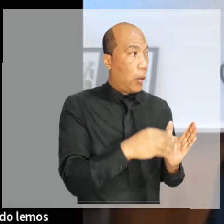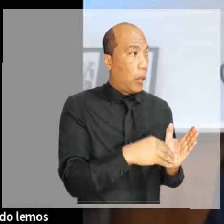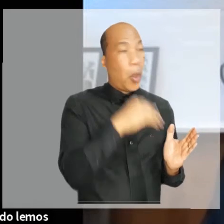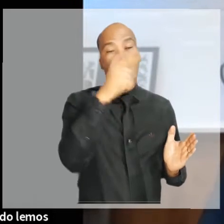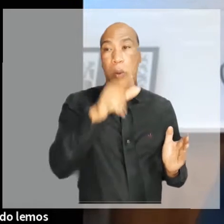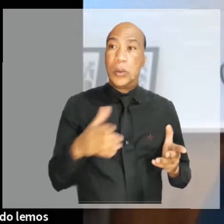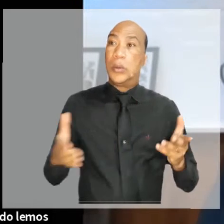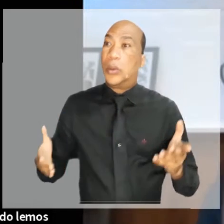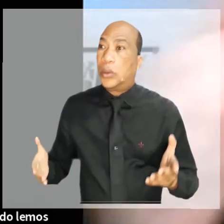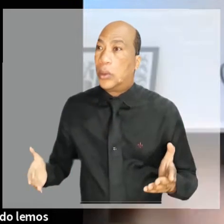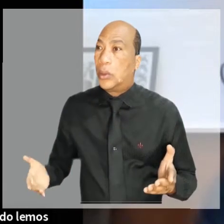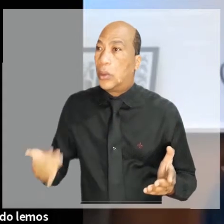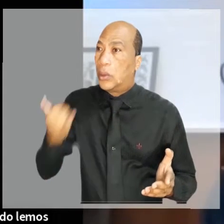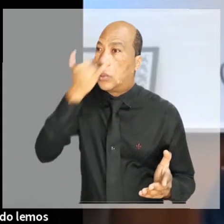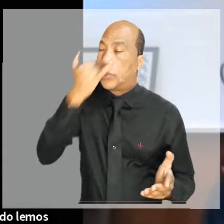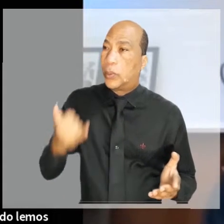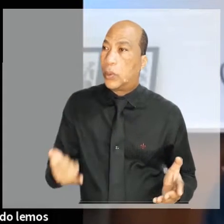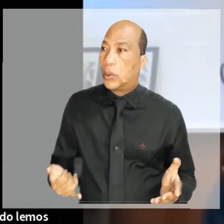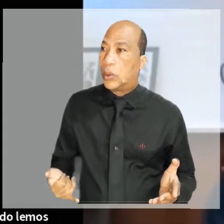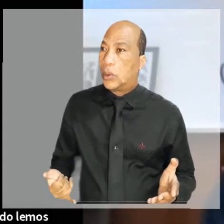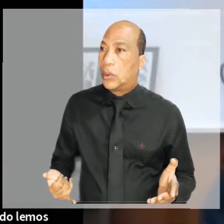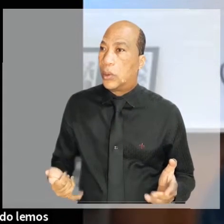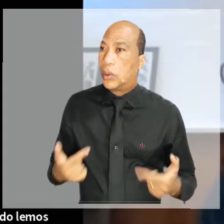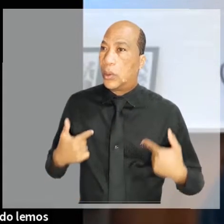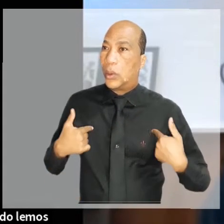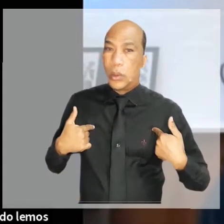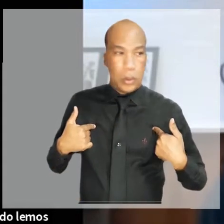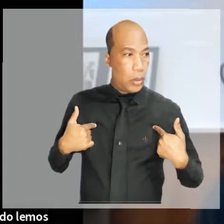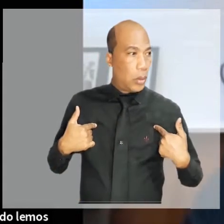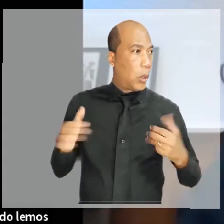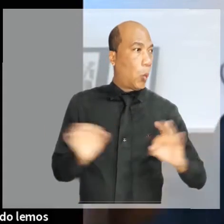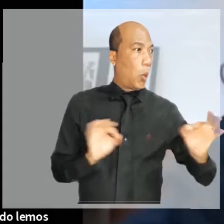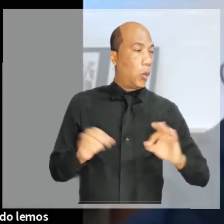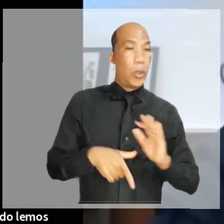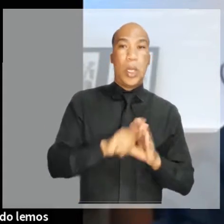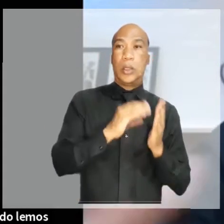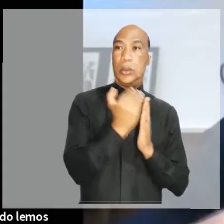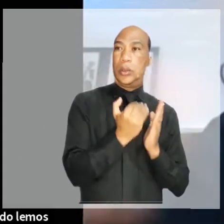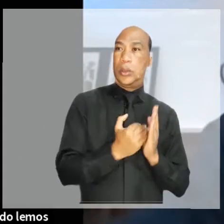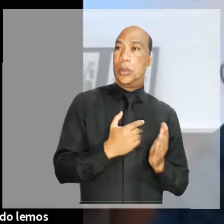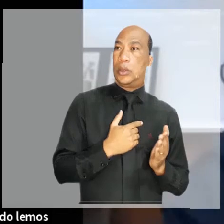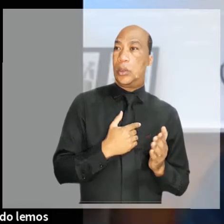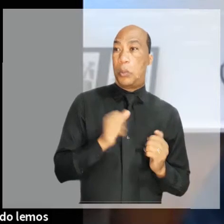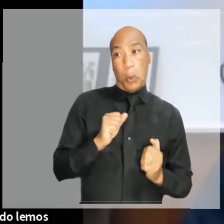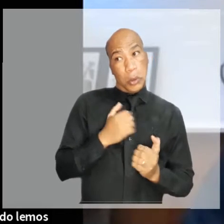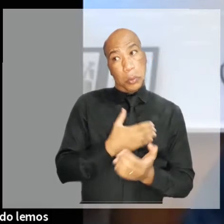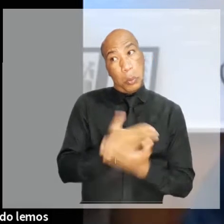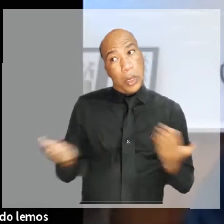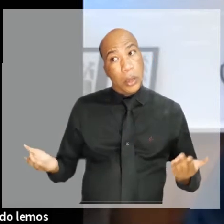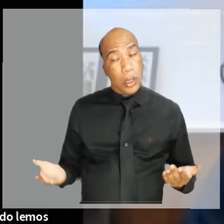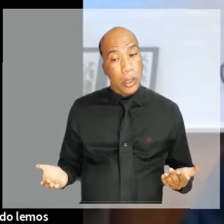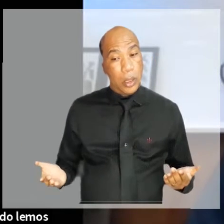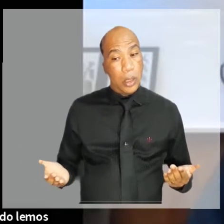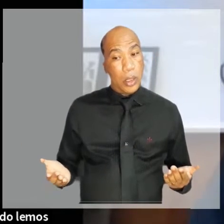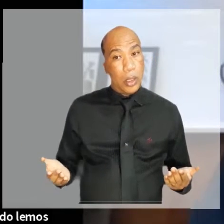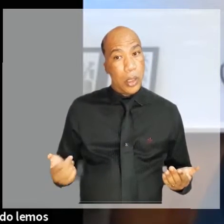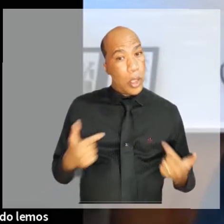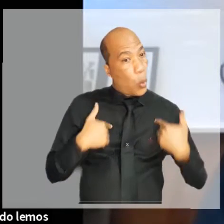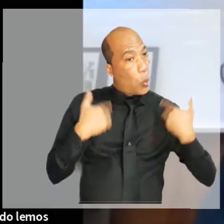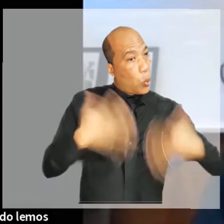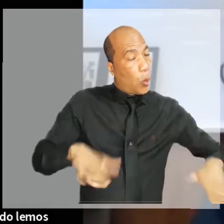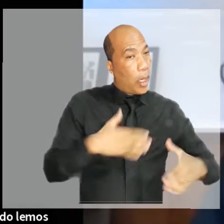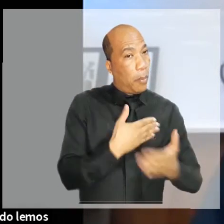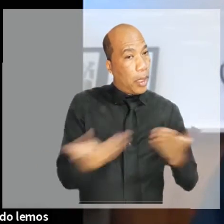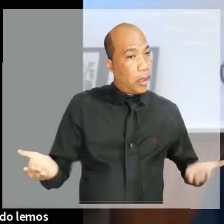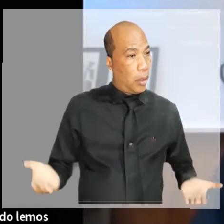planejamento. Agora, se a gente for até lá, pode dar errado, e a gente pode colocar em risco o próprio planejamento. Então, a